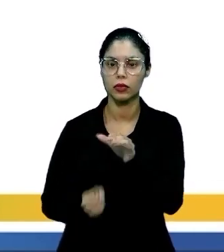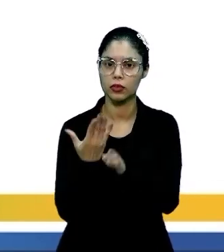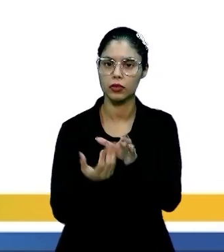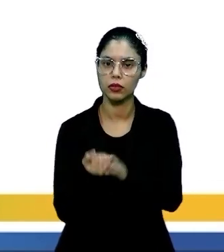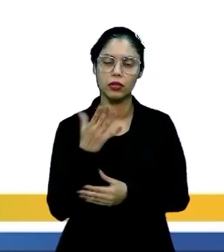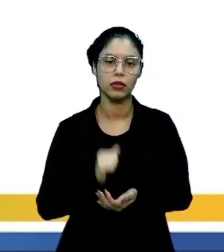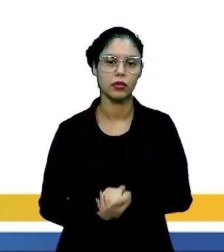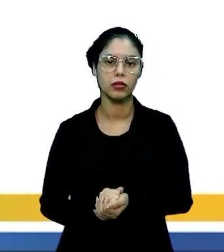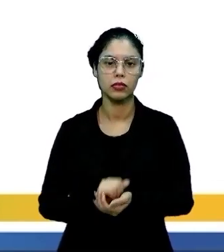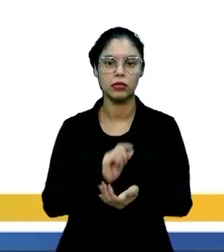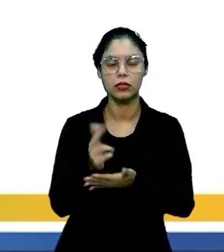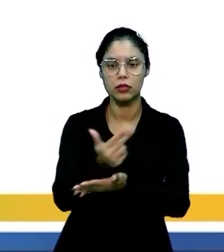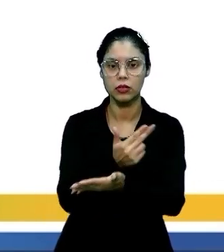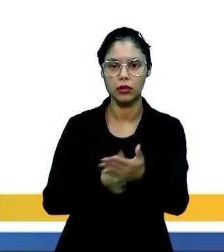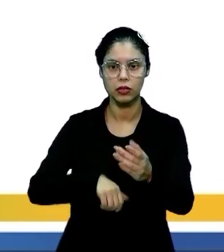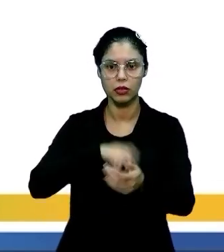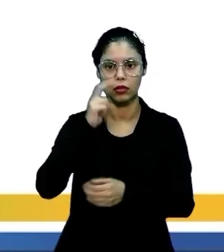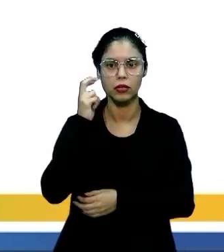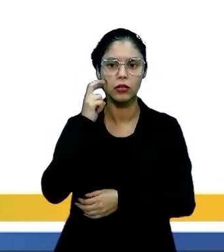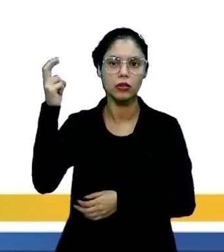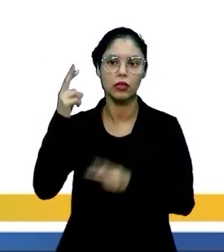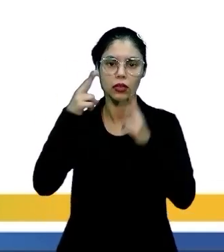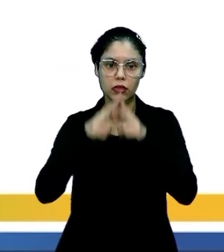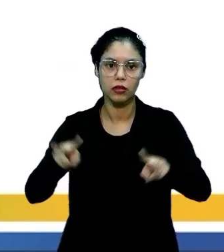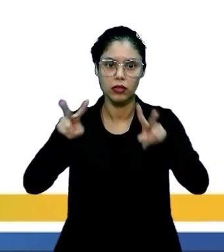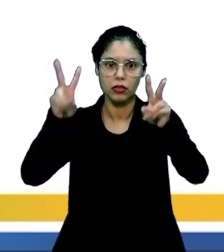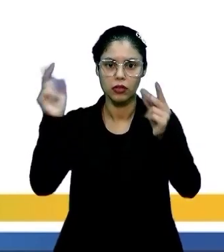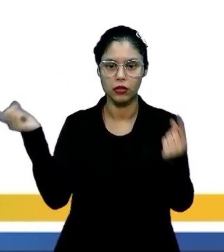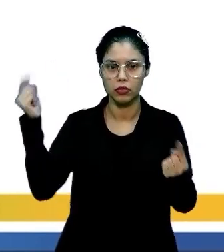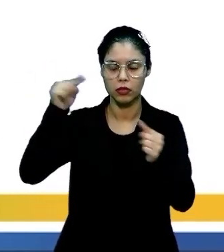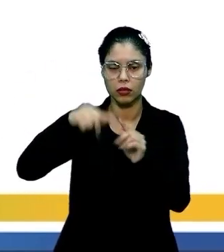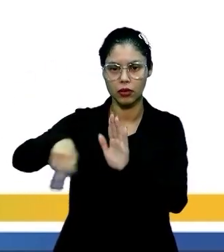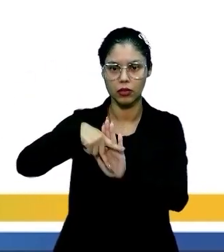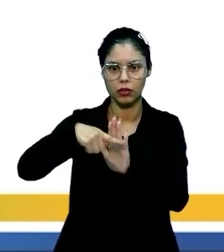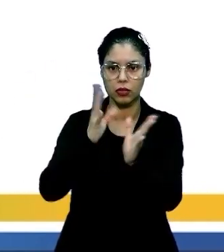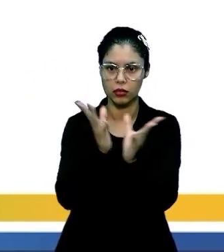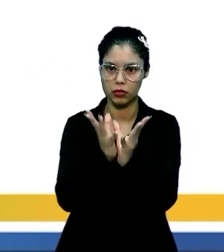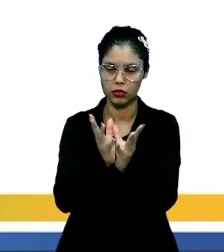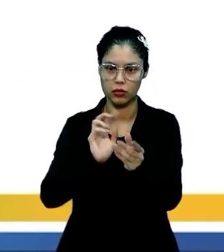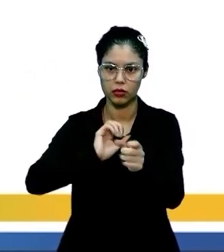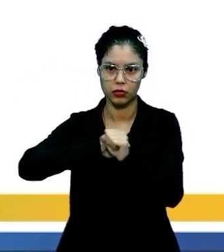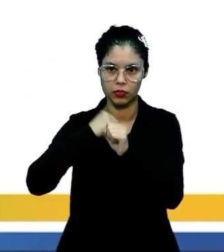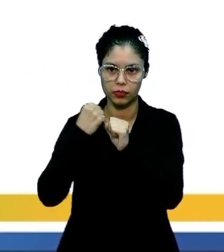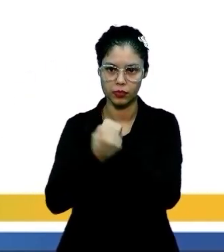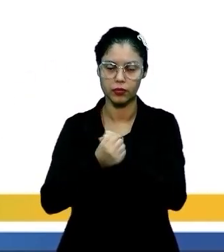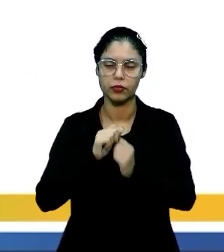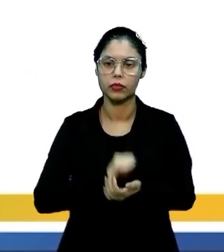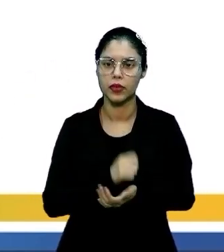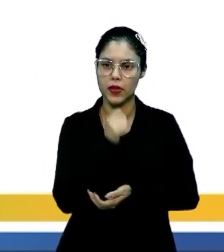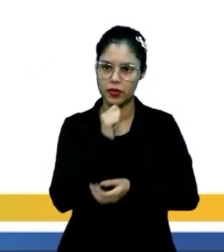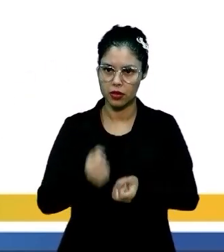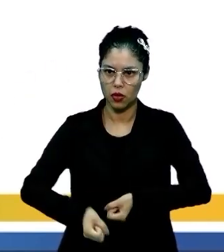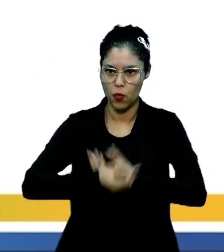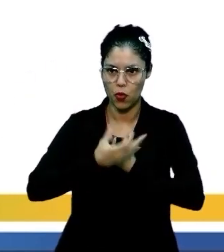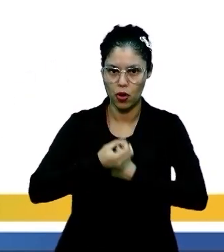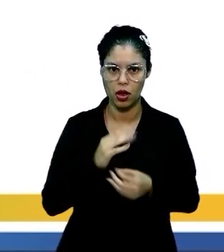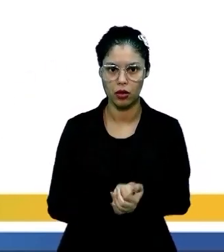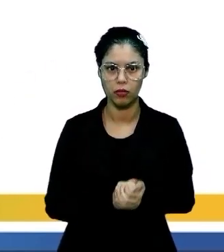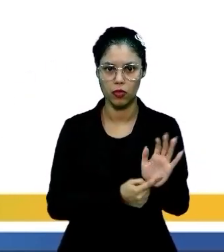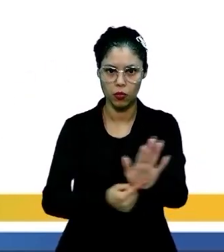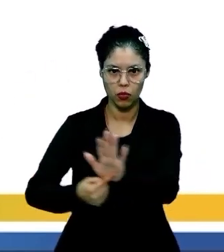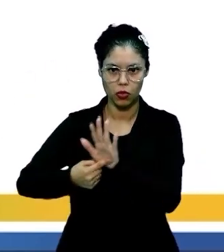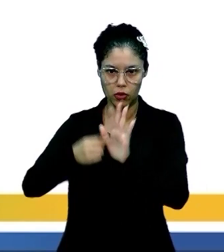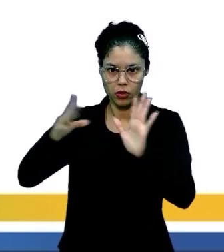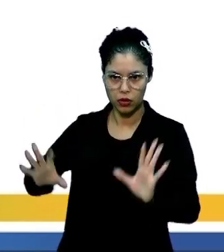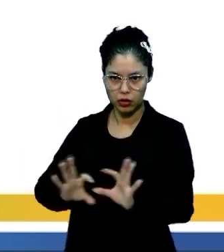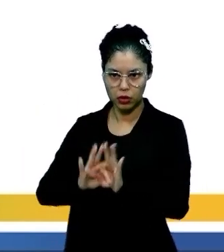Produções artístico-culturais revelam visões de mundo próprias de um grupo social. Esse poema demonstra a estreita